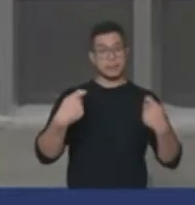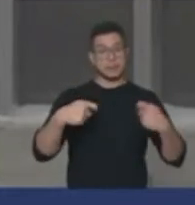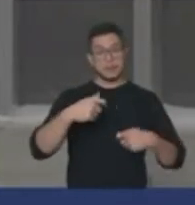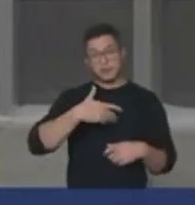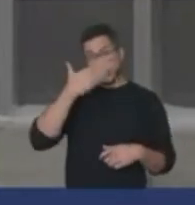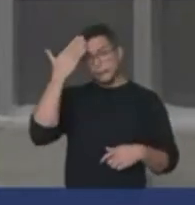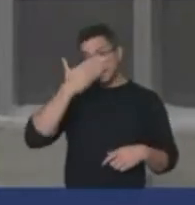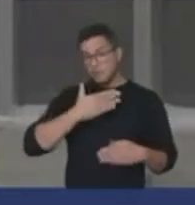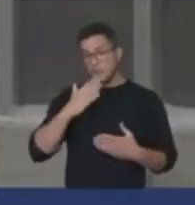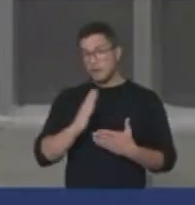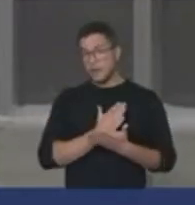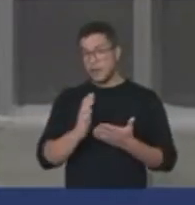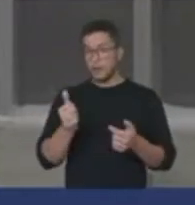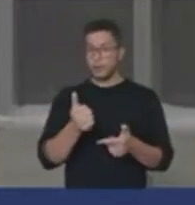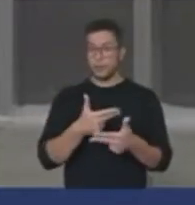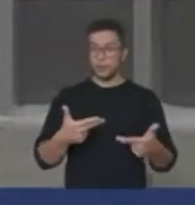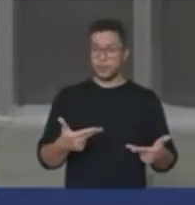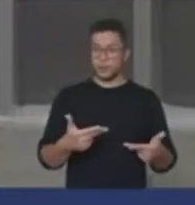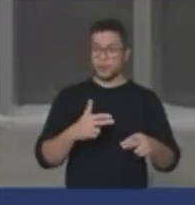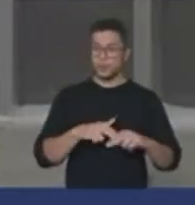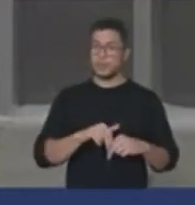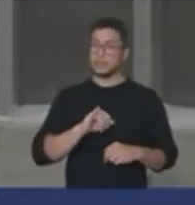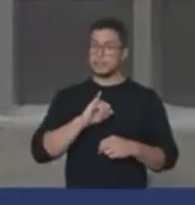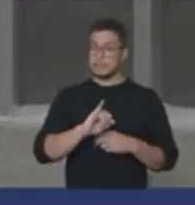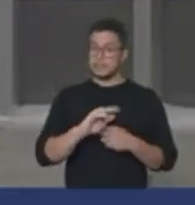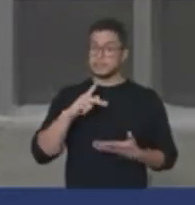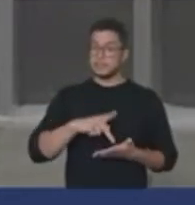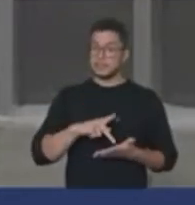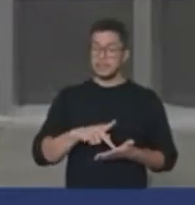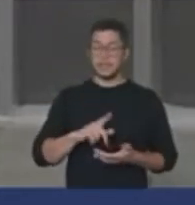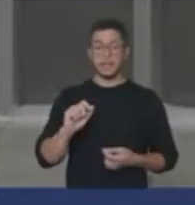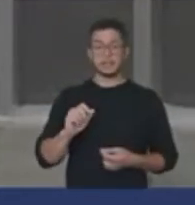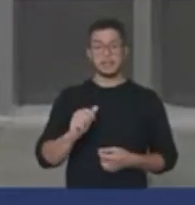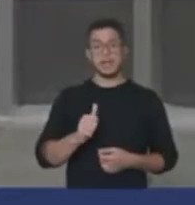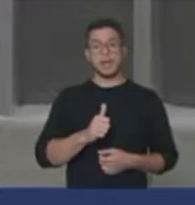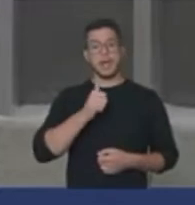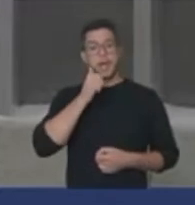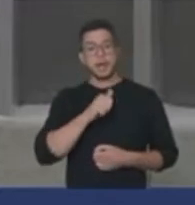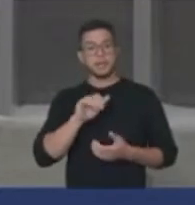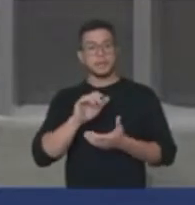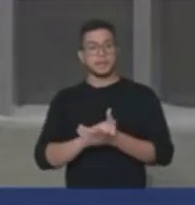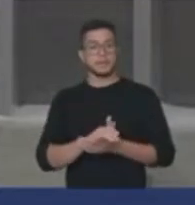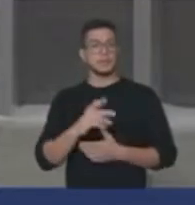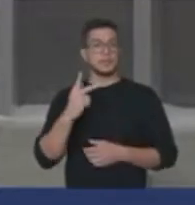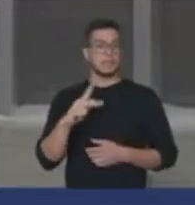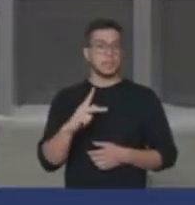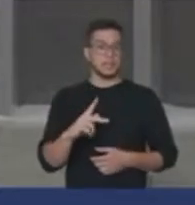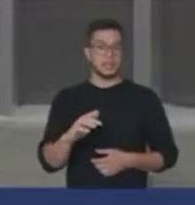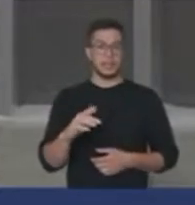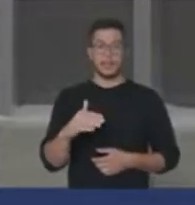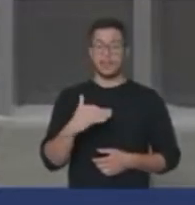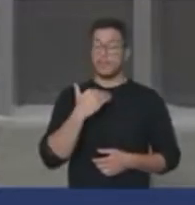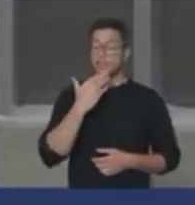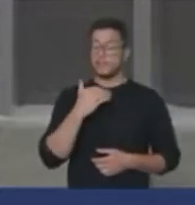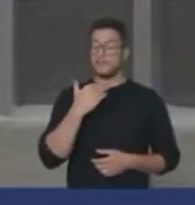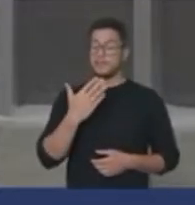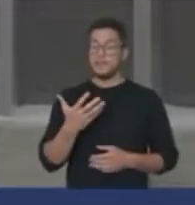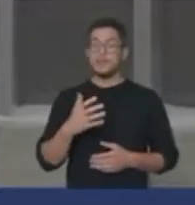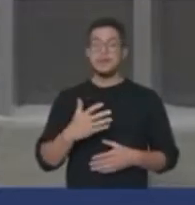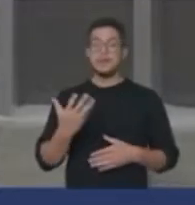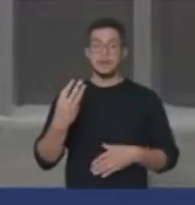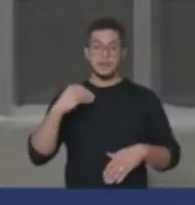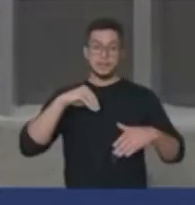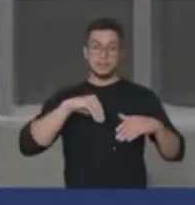se de fato a esposa dele nada tem a ver com esse depósito, que ele fazia uma extorsão de Tacla